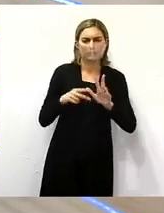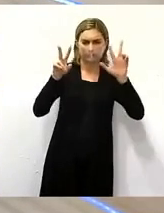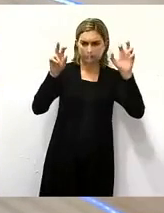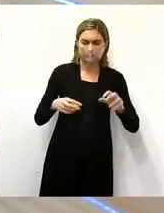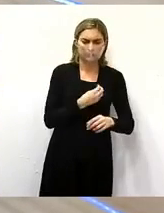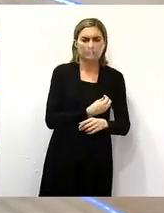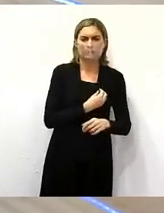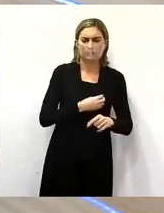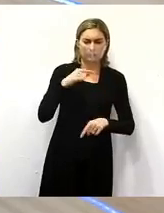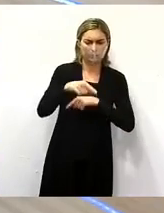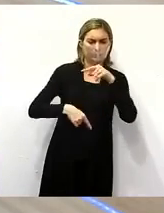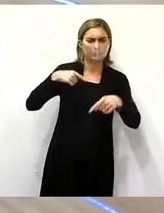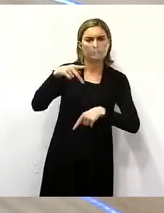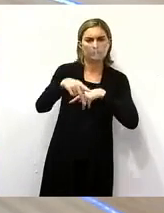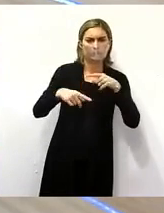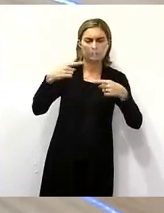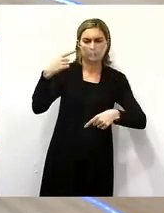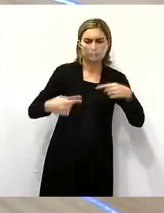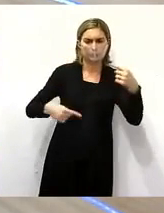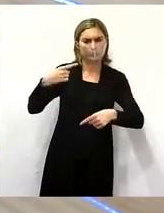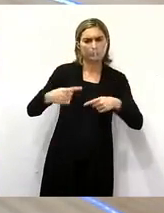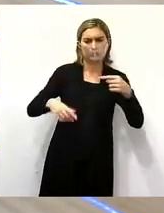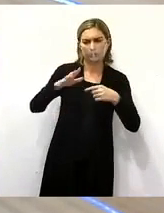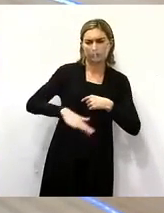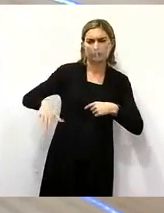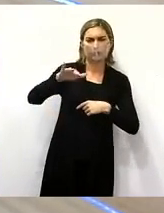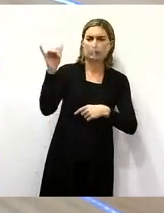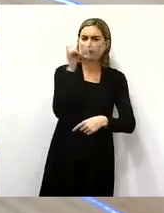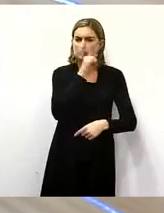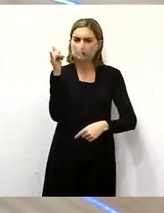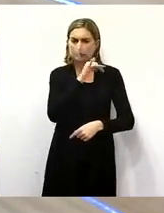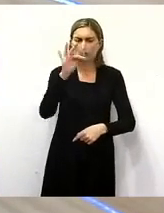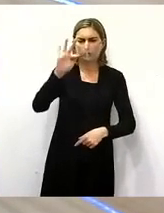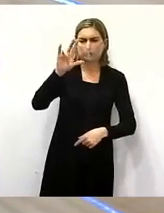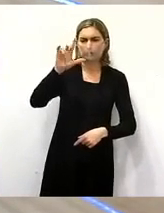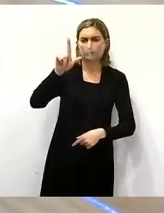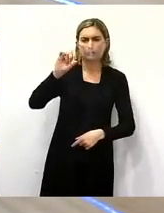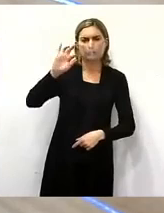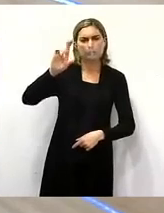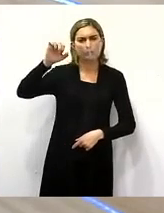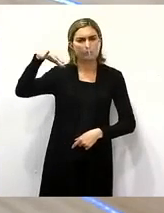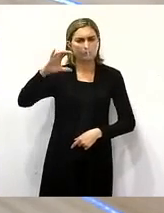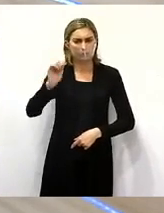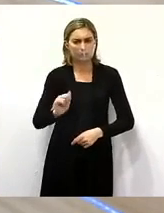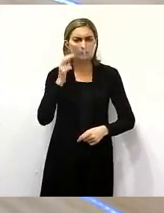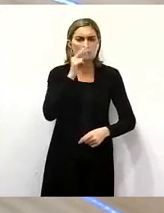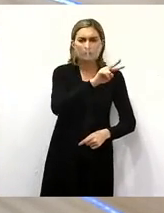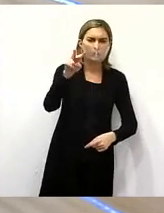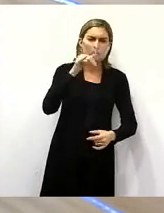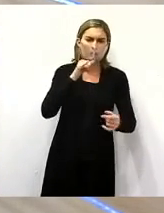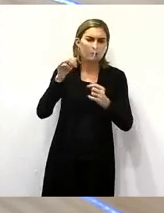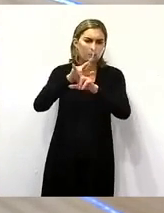a vida política, a vida pública lá de Florença, na Itália. E vendo os exemplos